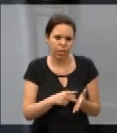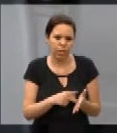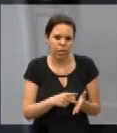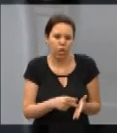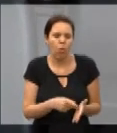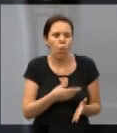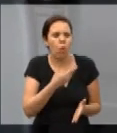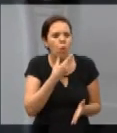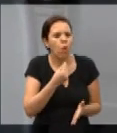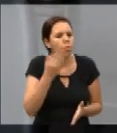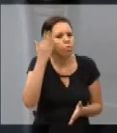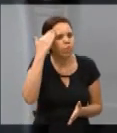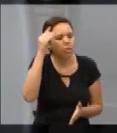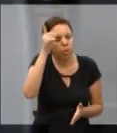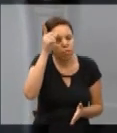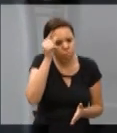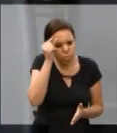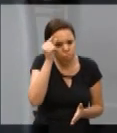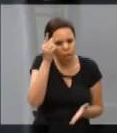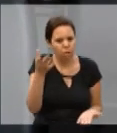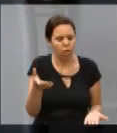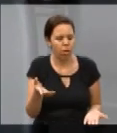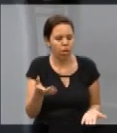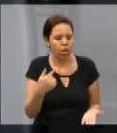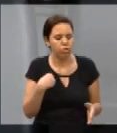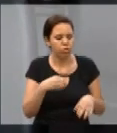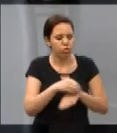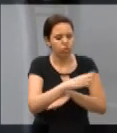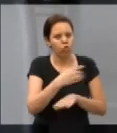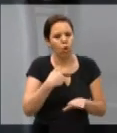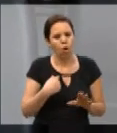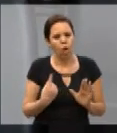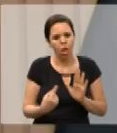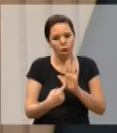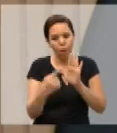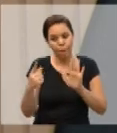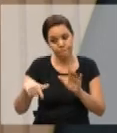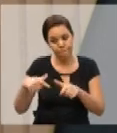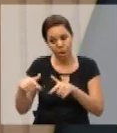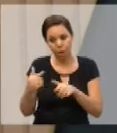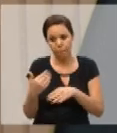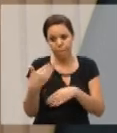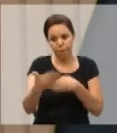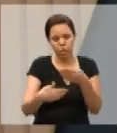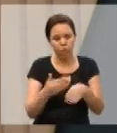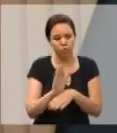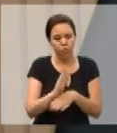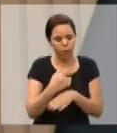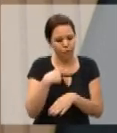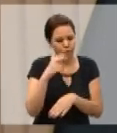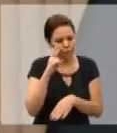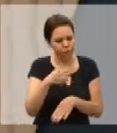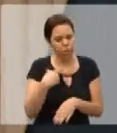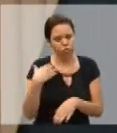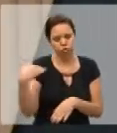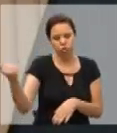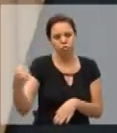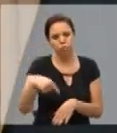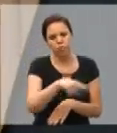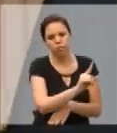Sabia de Menos. Isso. E aí me indicou para o Rodrigo para o próximo filme, e o Rodrigo viu uns trabalhos meus e me